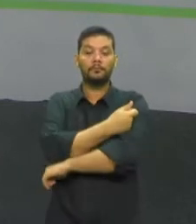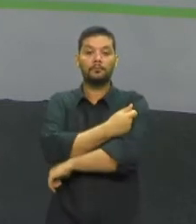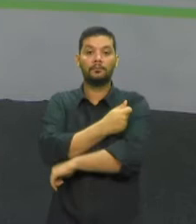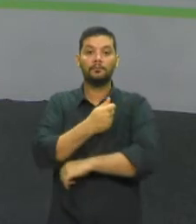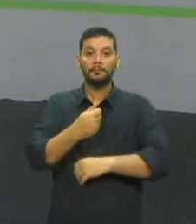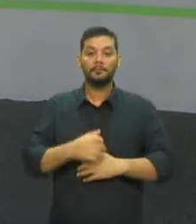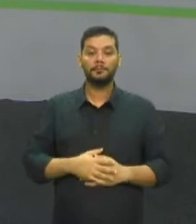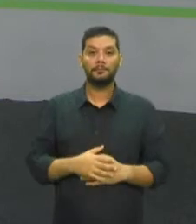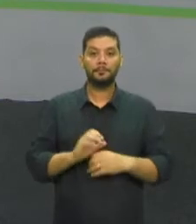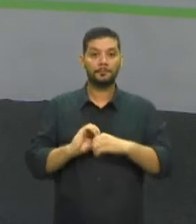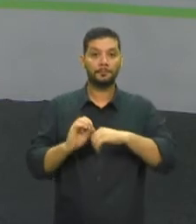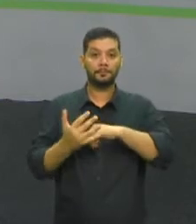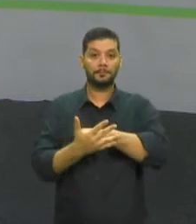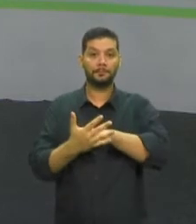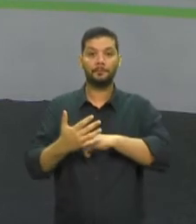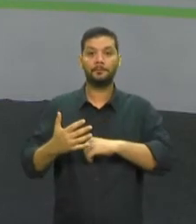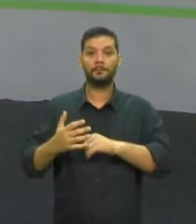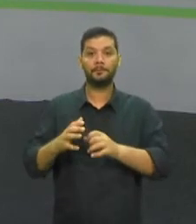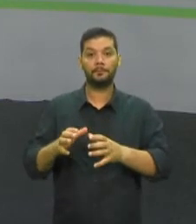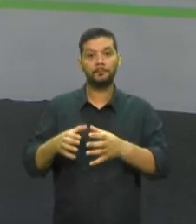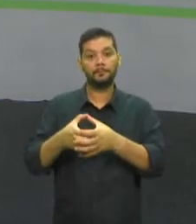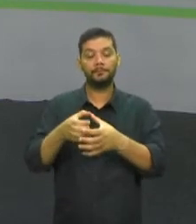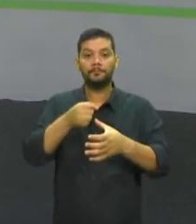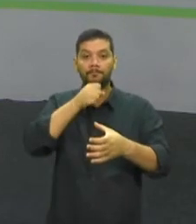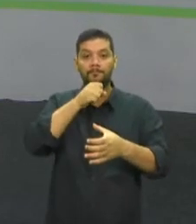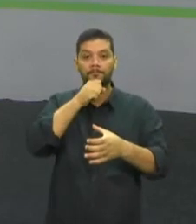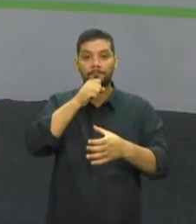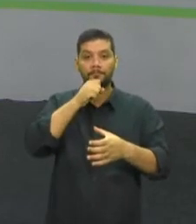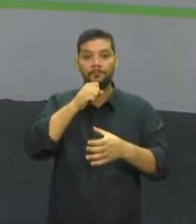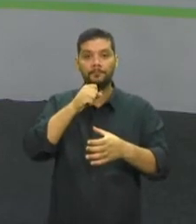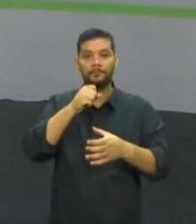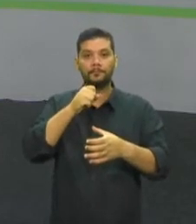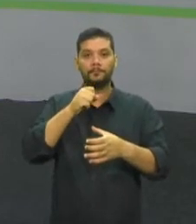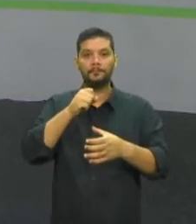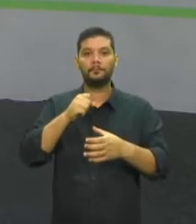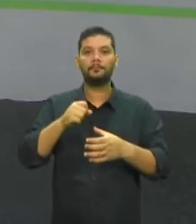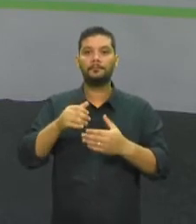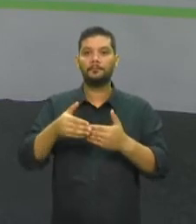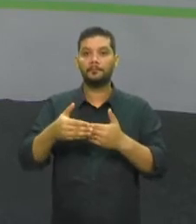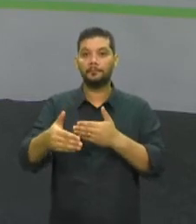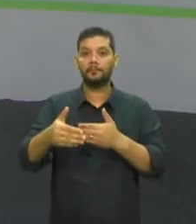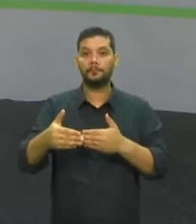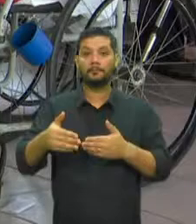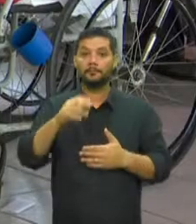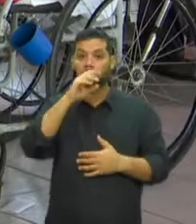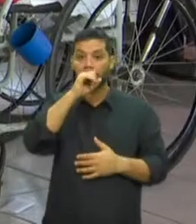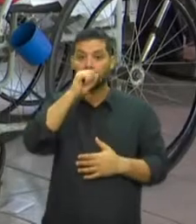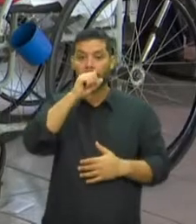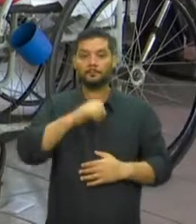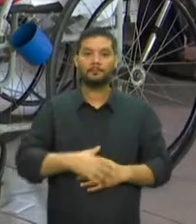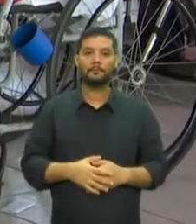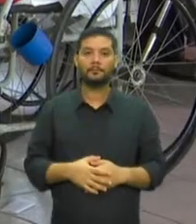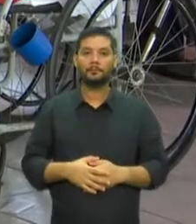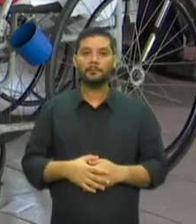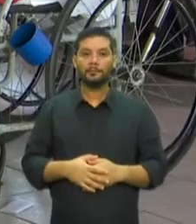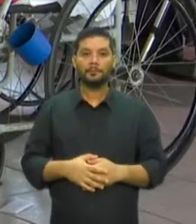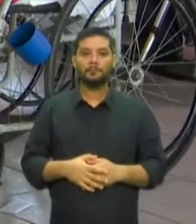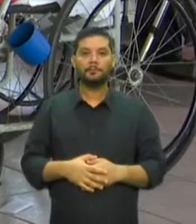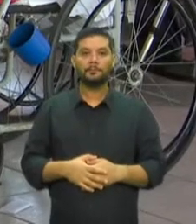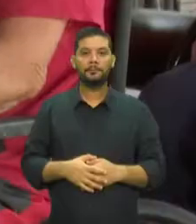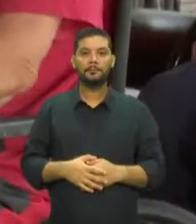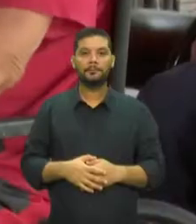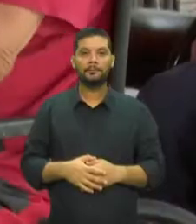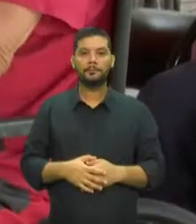a Covid-19 em idosos. Os primeiros serão imunizados a partir deste sábado. Serão priorizados